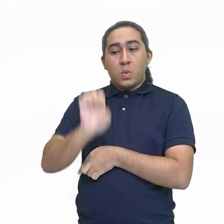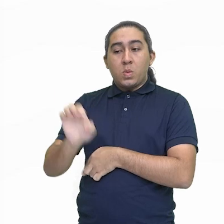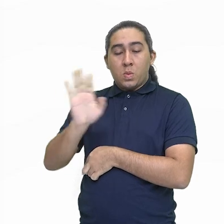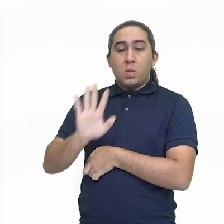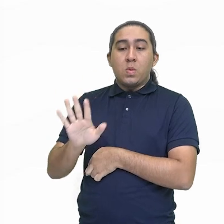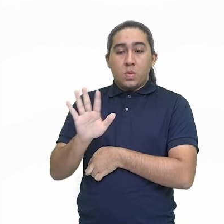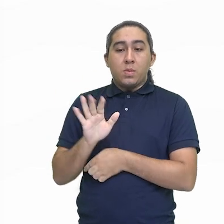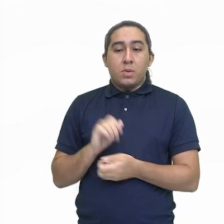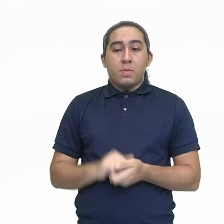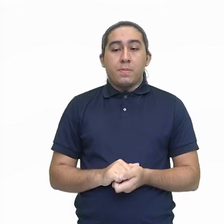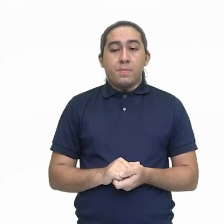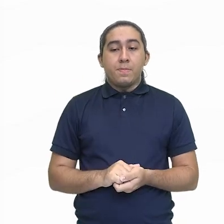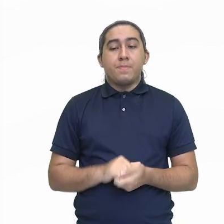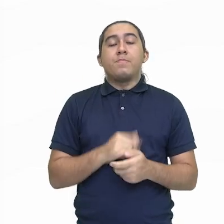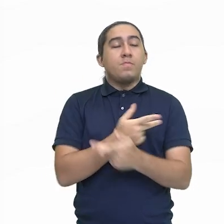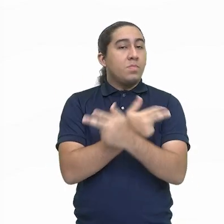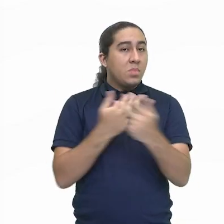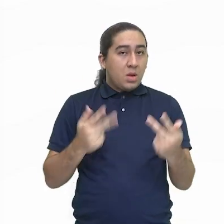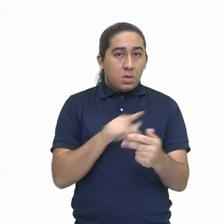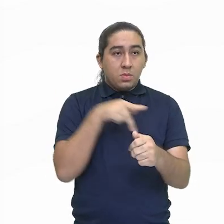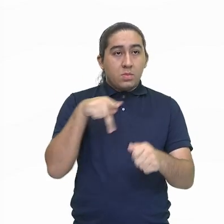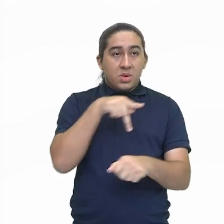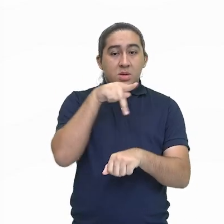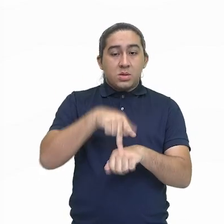ali vários países